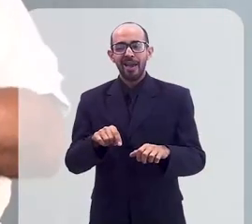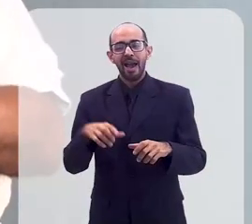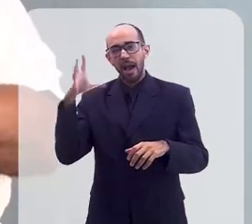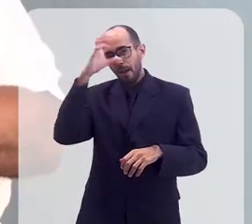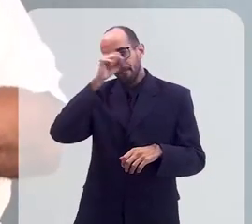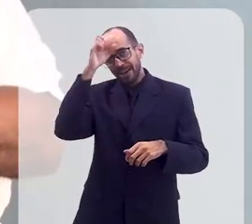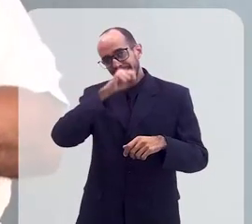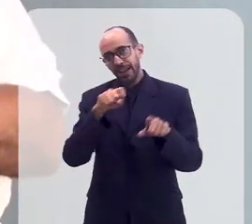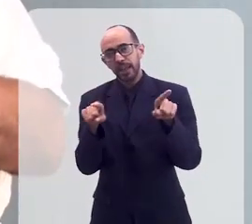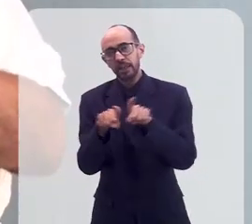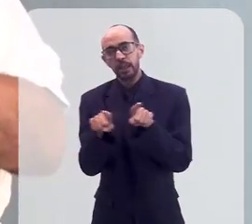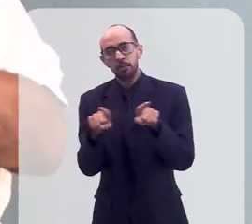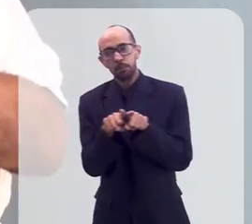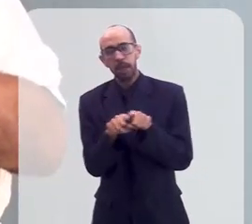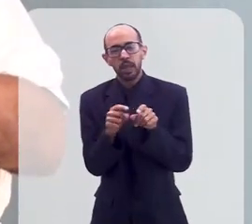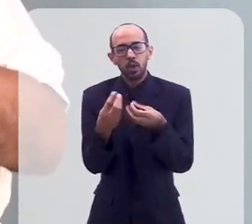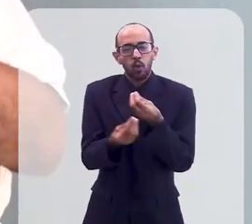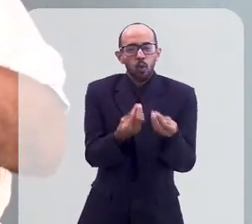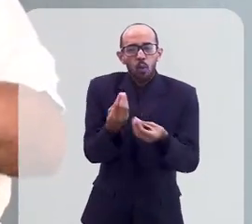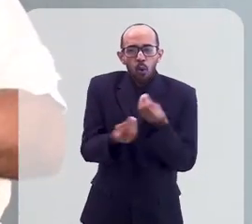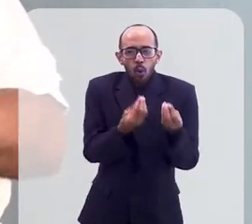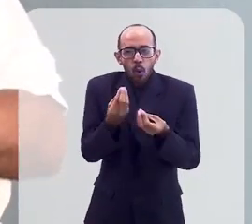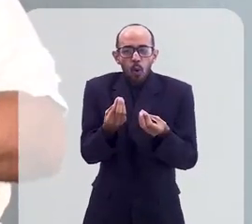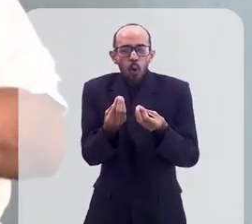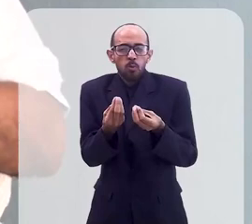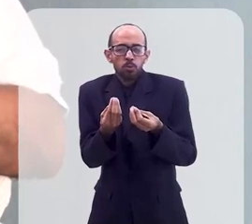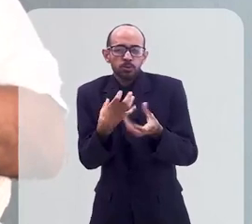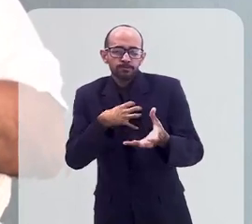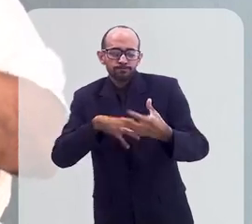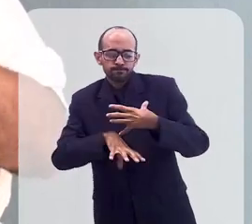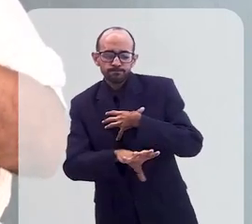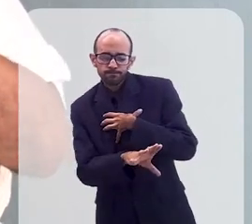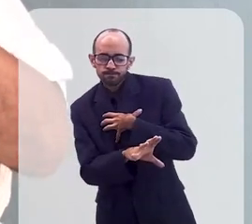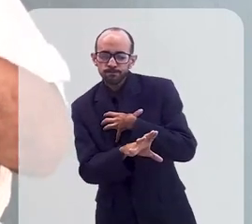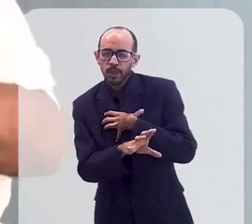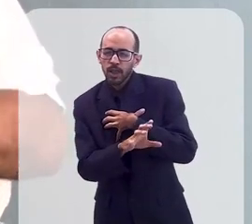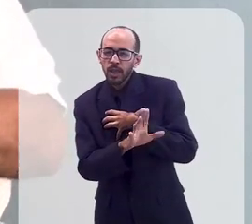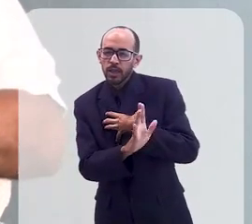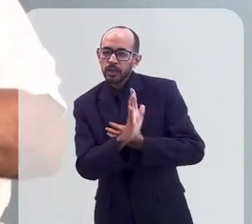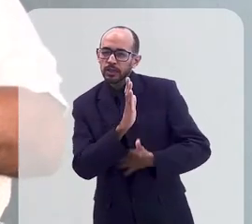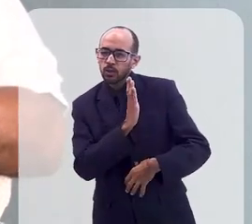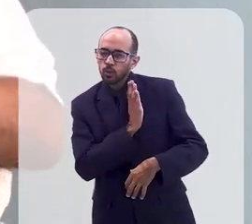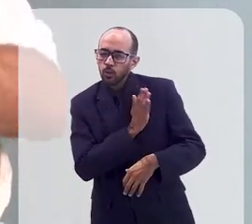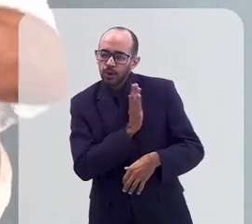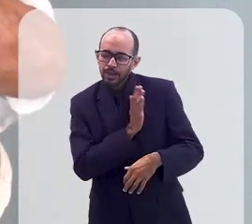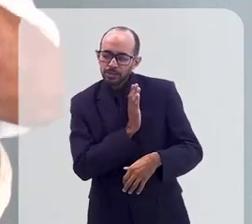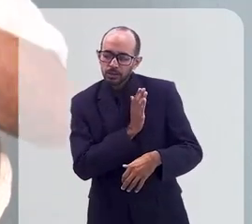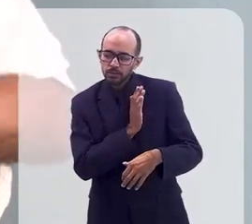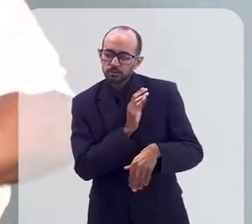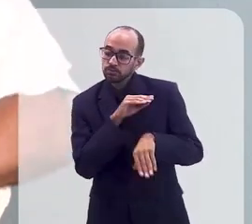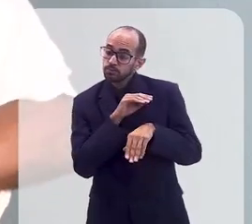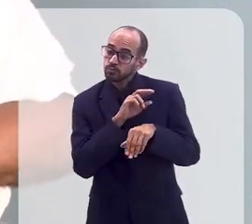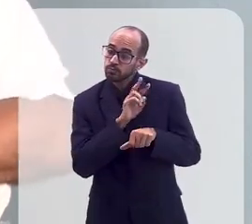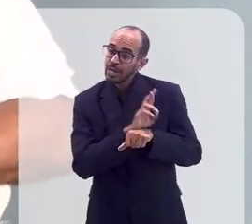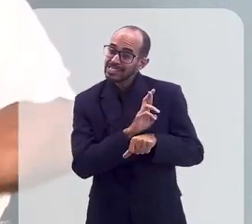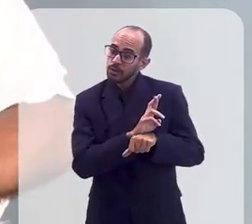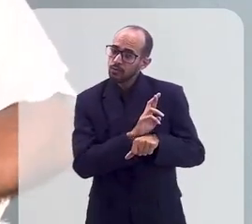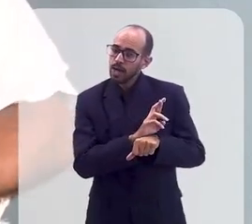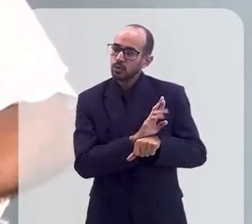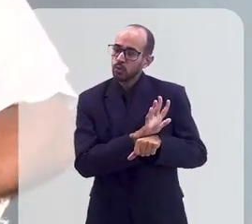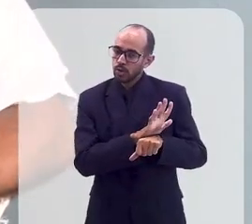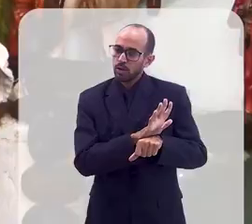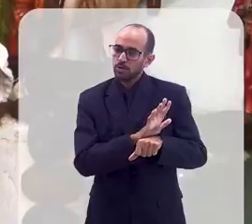Aprender a ter o seu mental no lugar, né? Não entregar o coração direto, ou seja, perceber a vida do jeito que ela